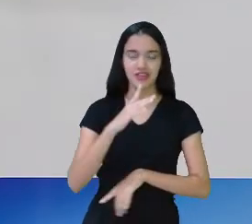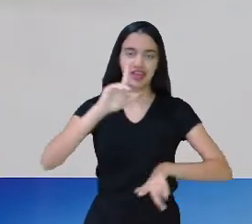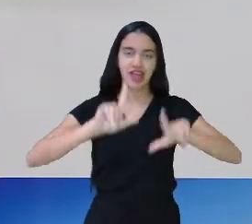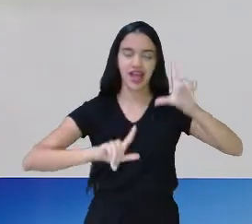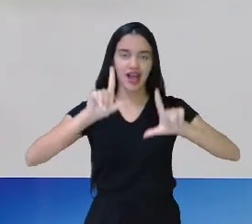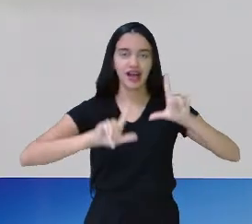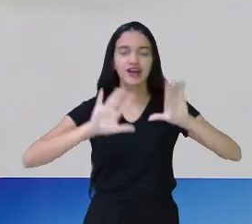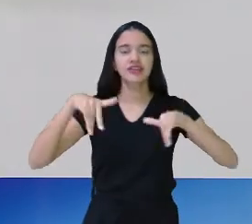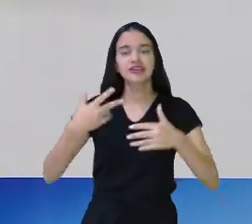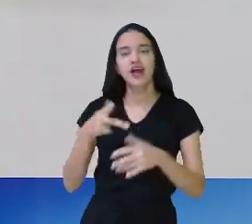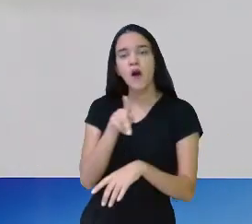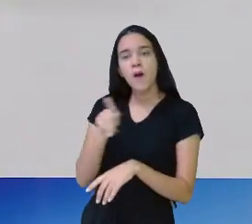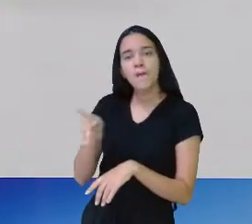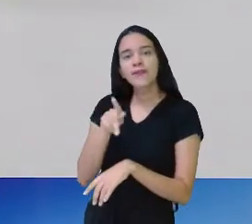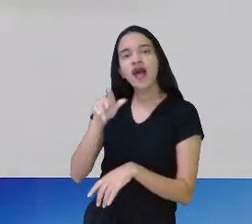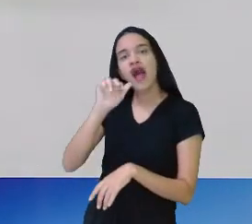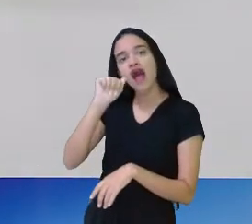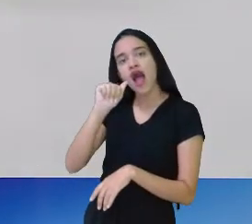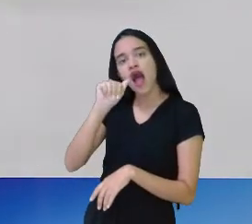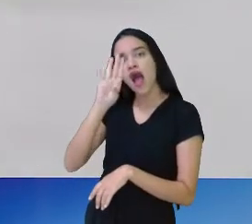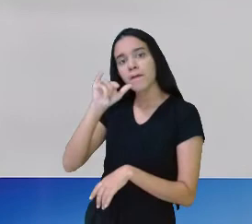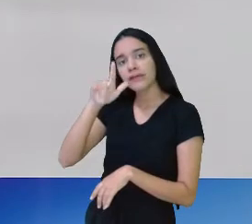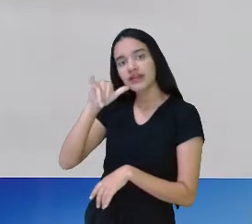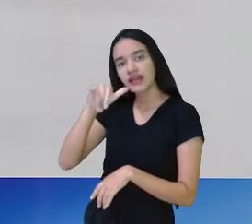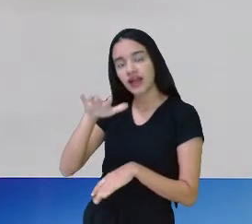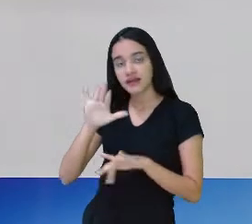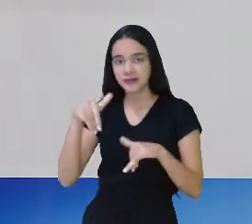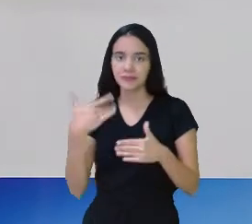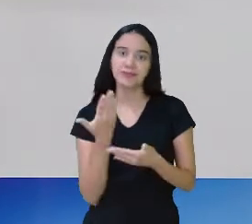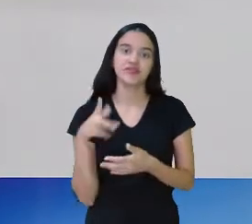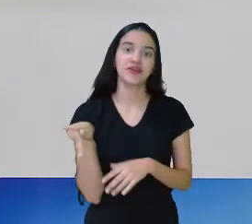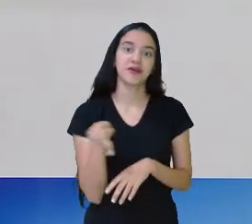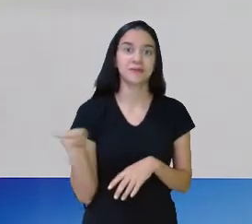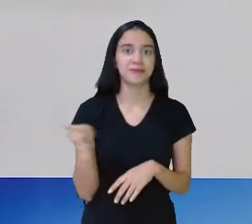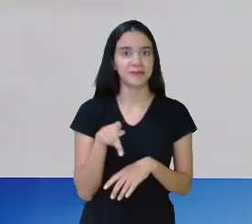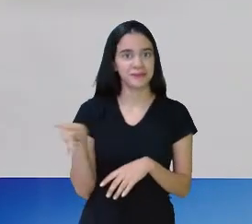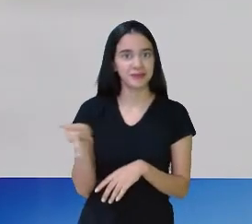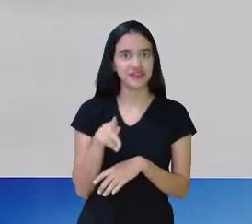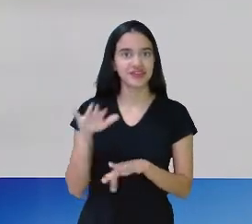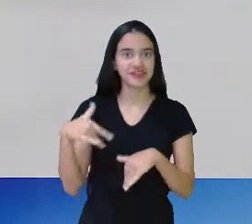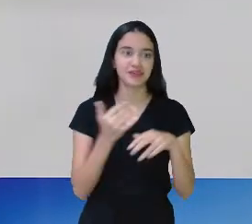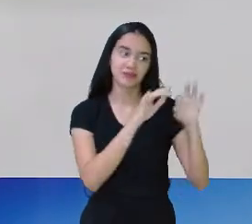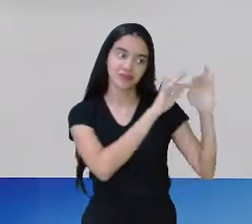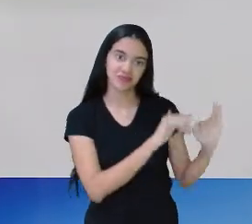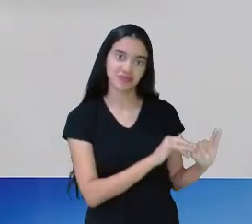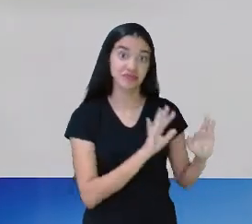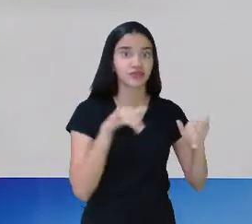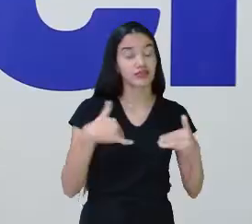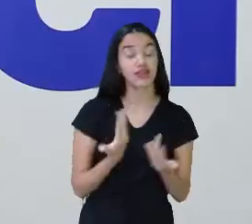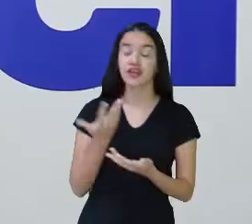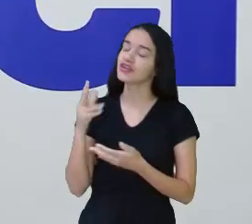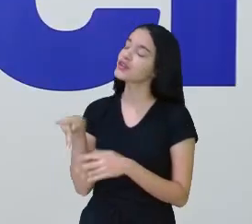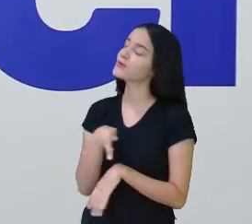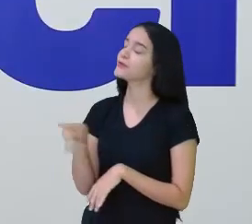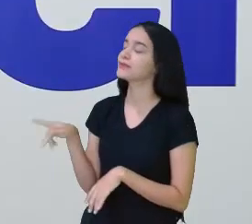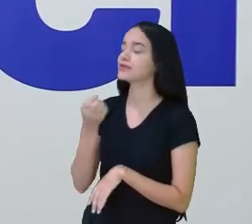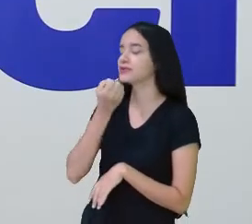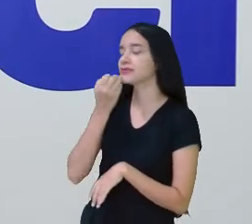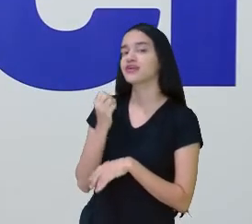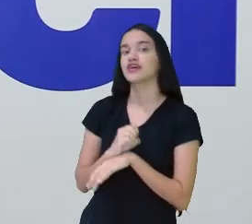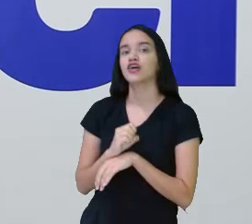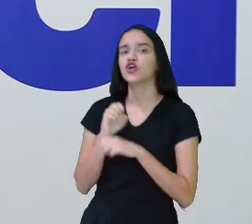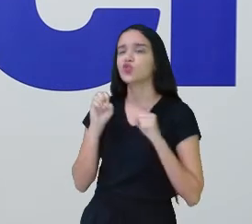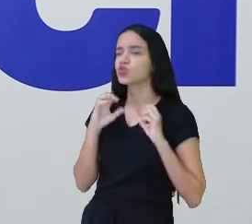a professora Abigail está tomando conta do pedaço, a professora Abigail está no chat. E aí, professora, tudo